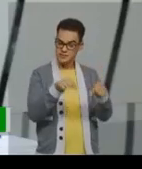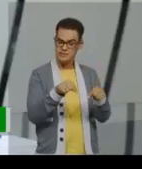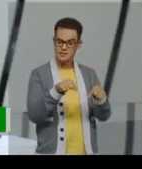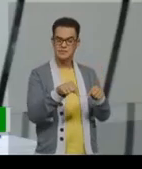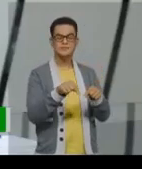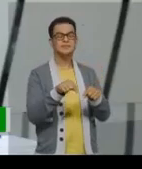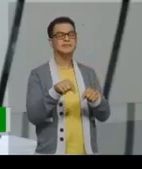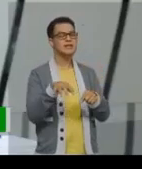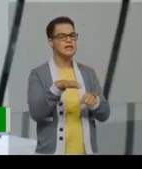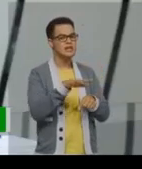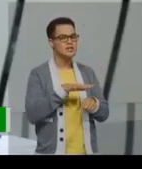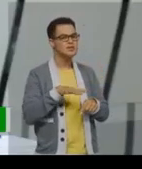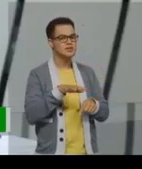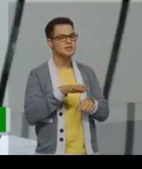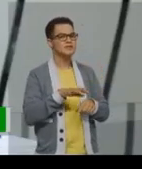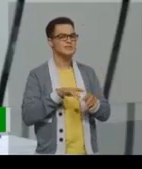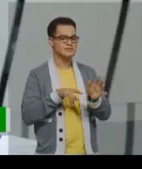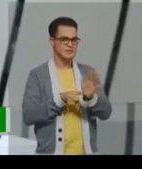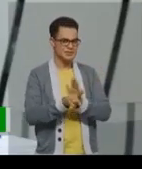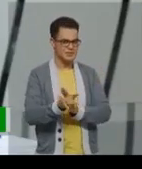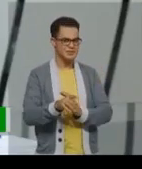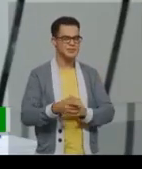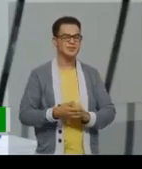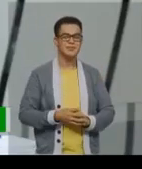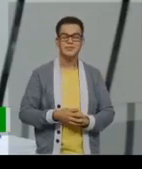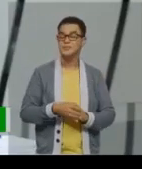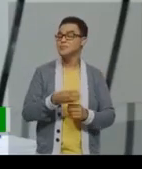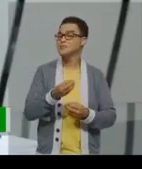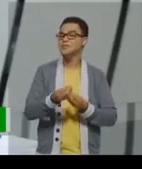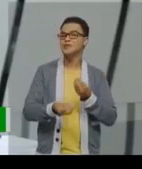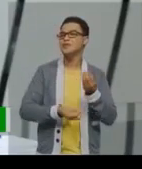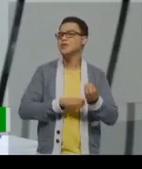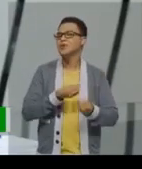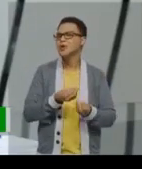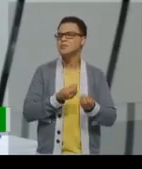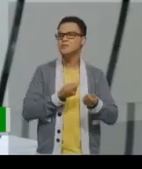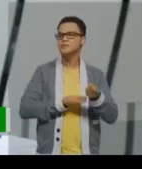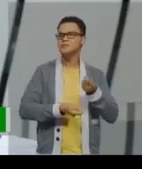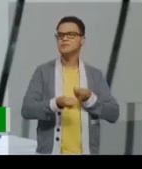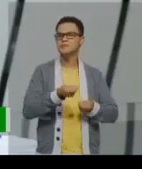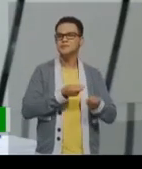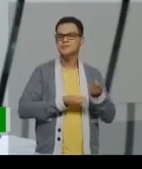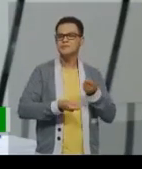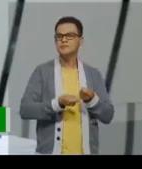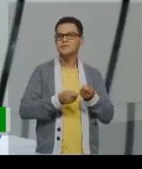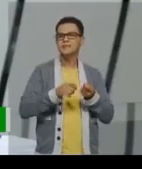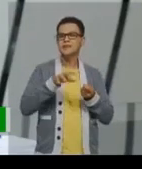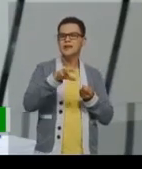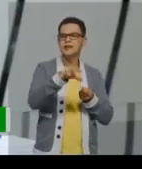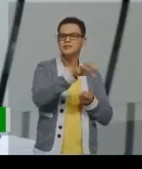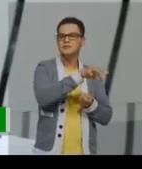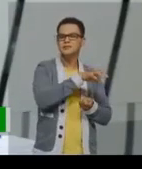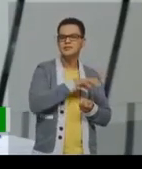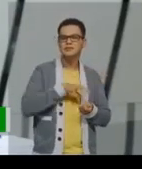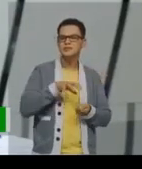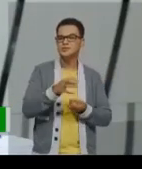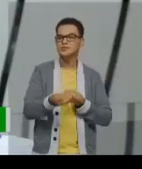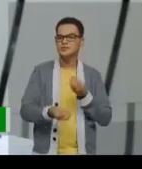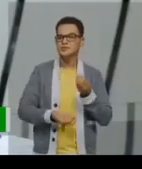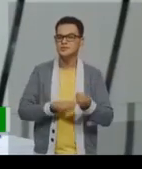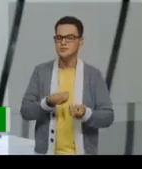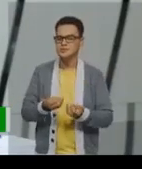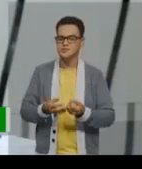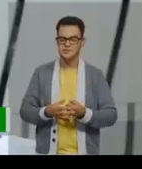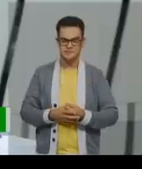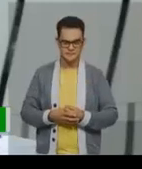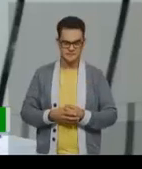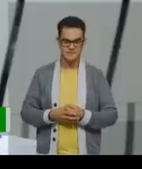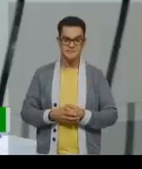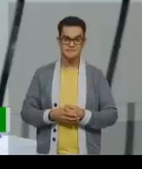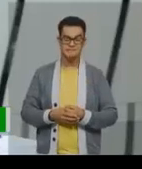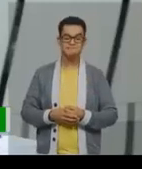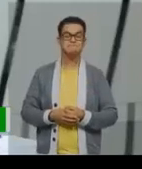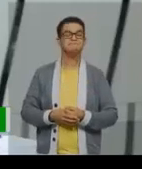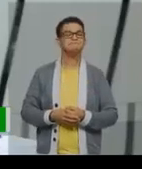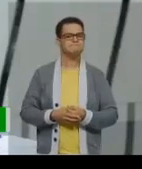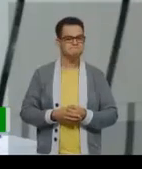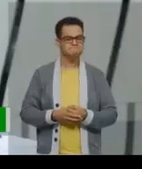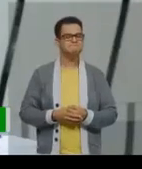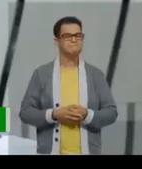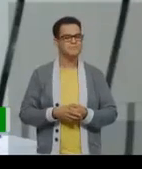que você citou na pergunta, Como é que estava a economia dessas regiões? Então, a gente tem aí,